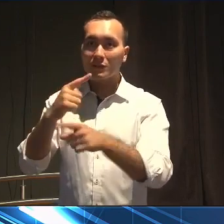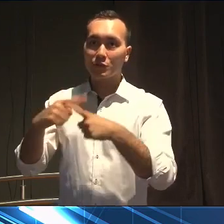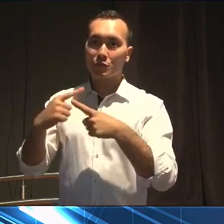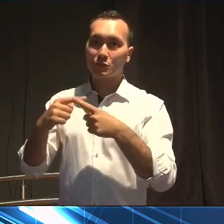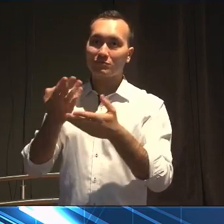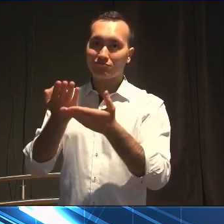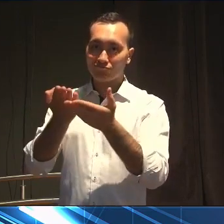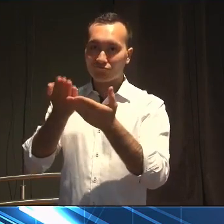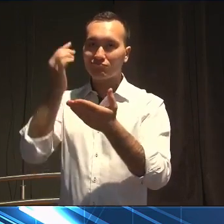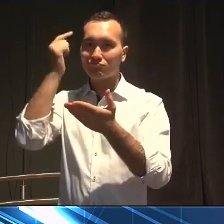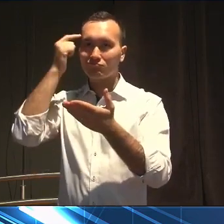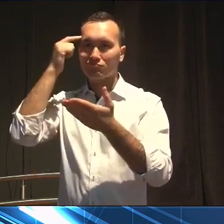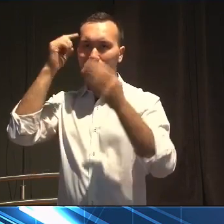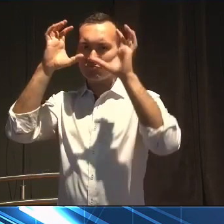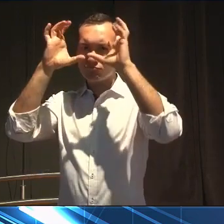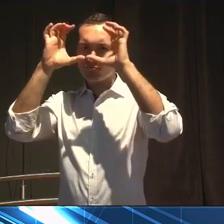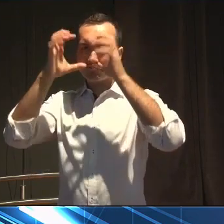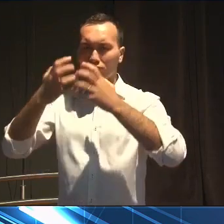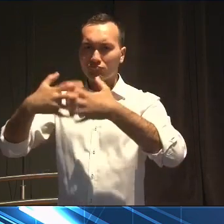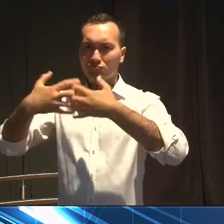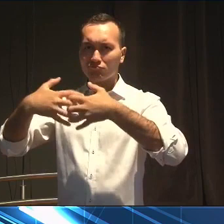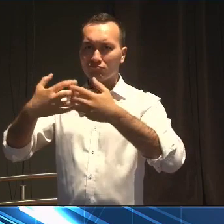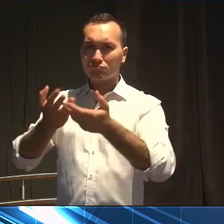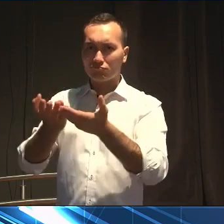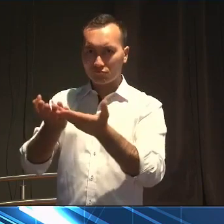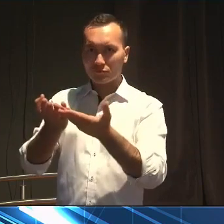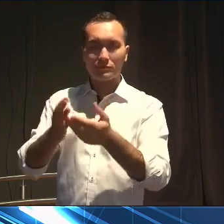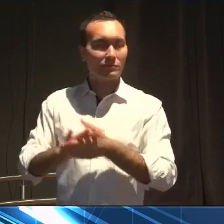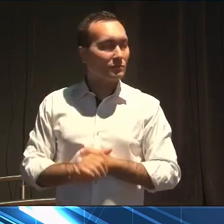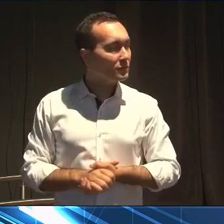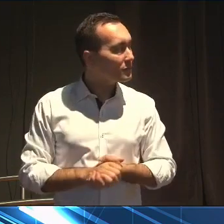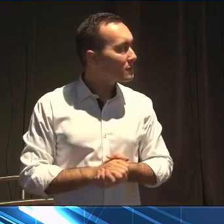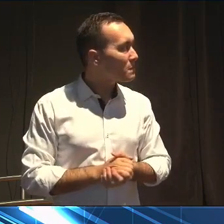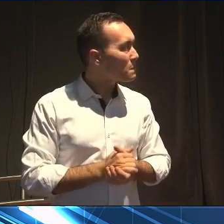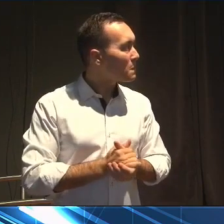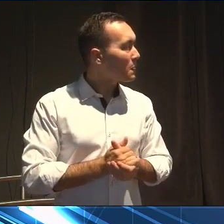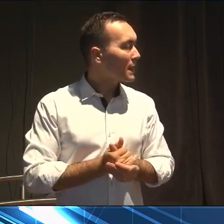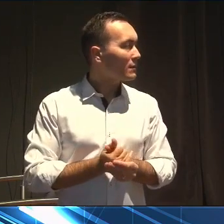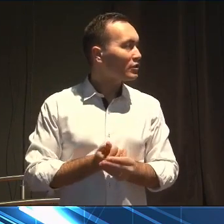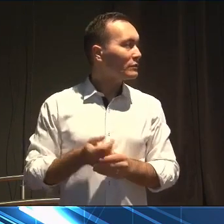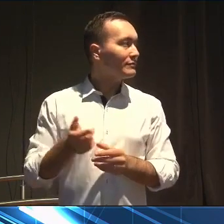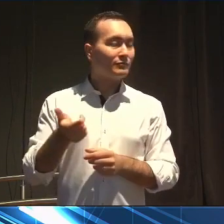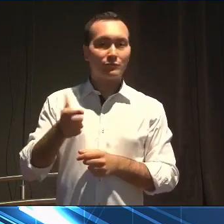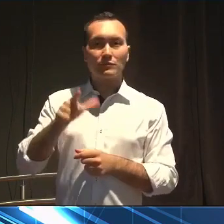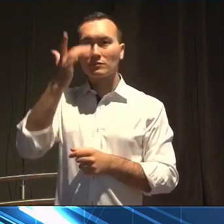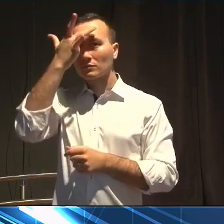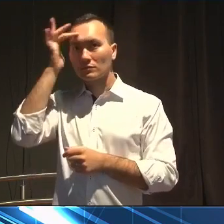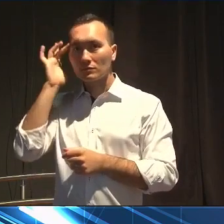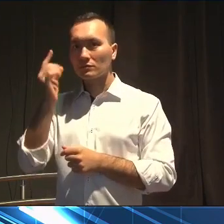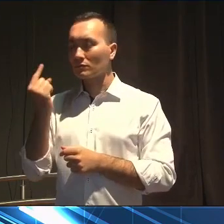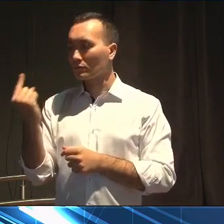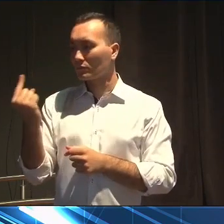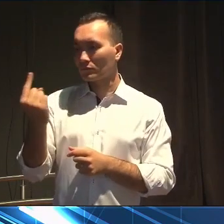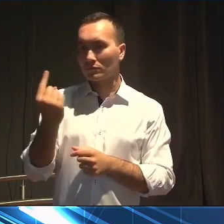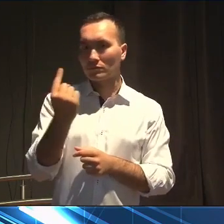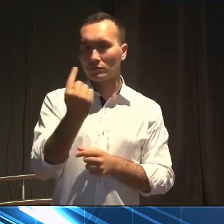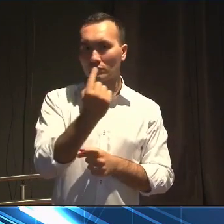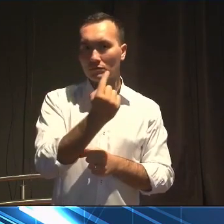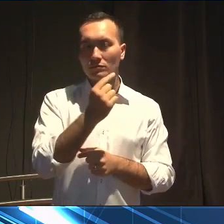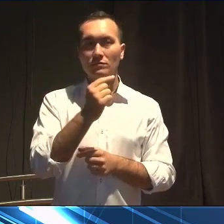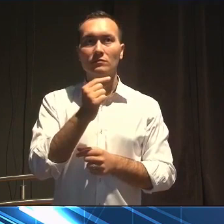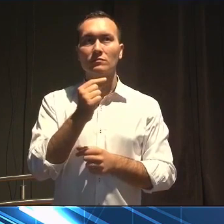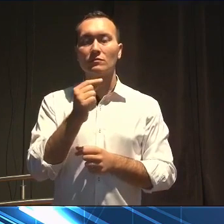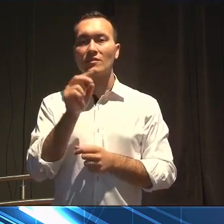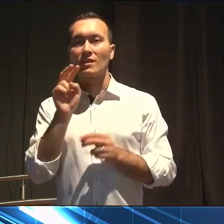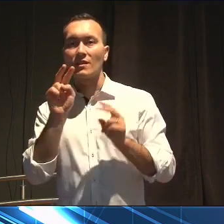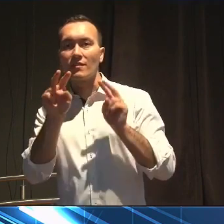de diversas empresas, uma colaboração não destrutiva nos workflows, ou seja, cada pessoa consegue pegar o trabalho que o anterior